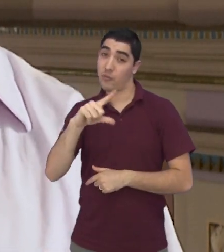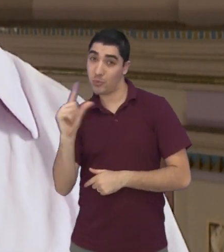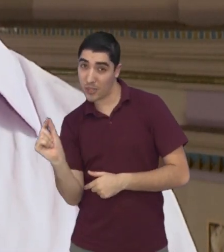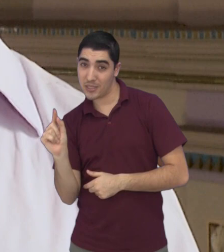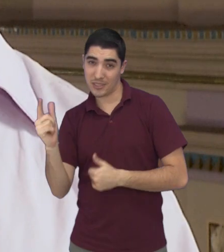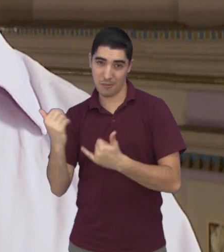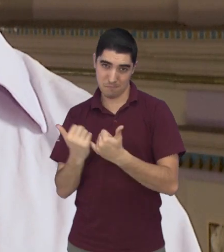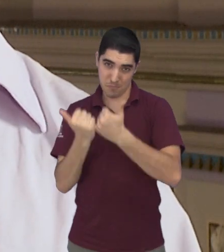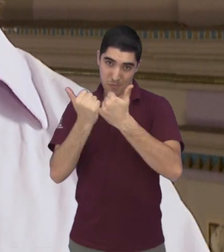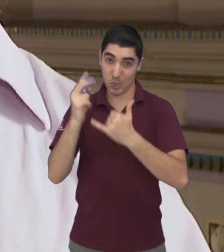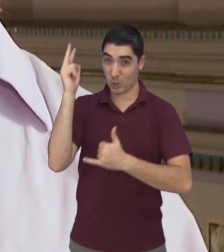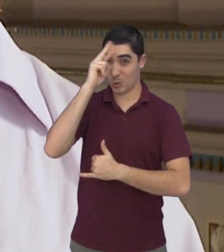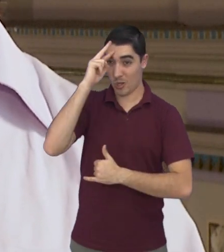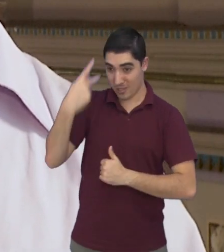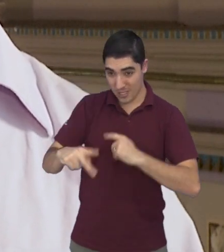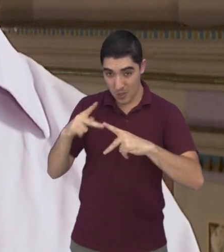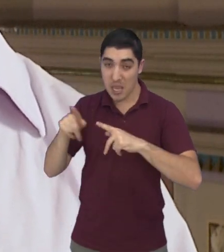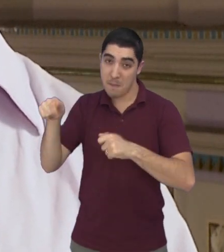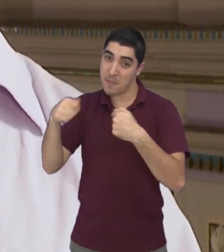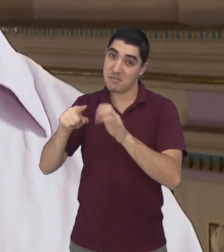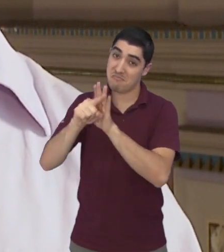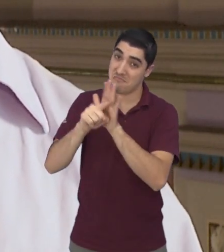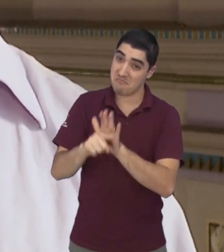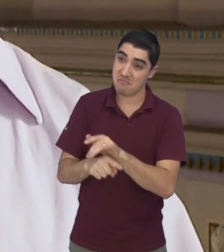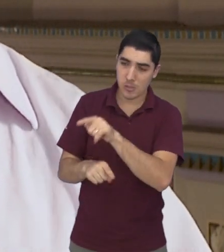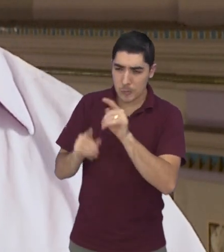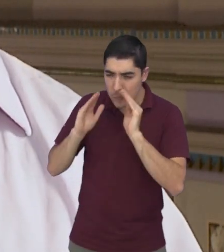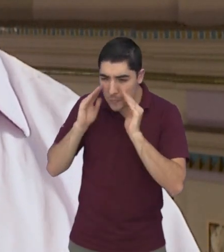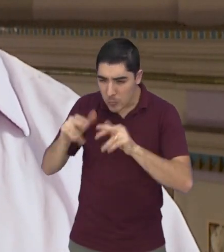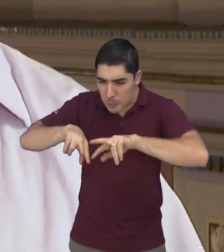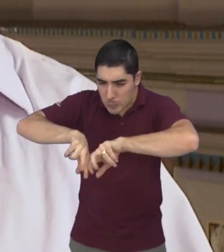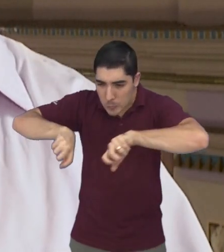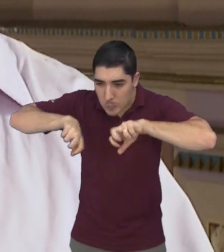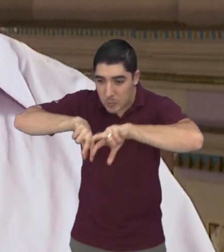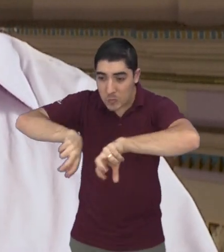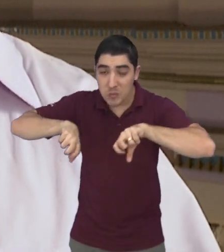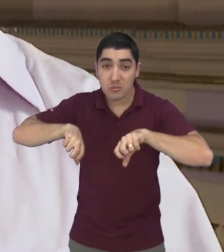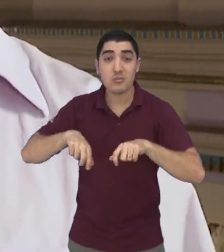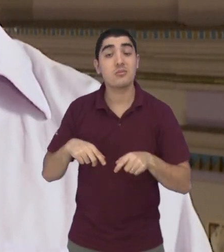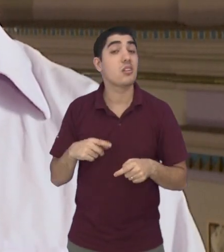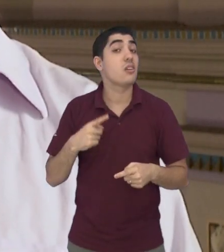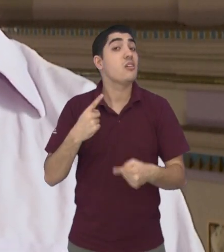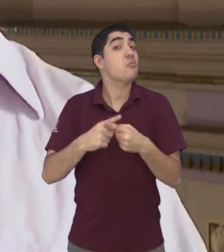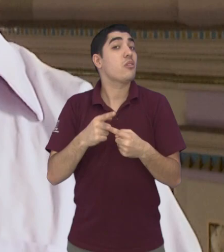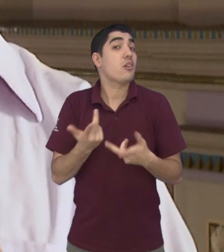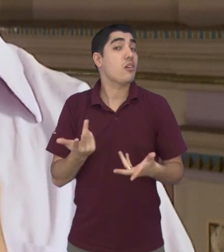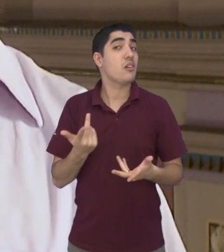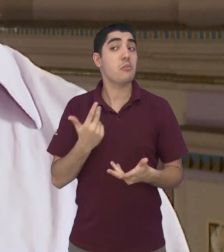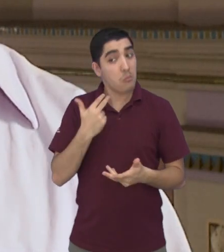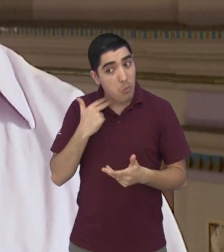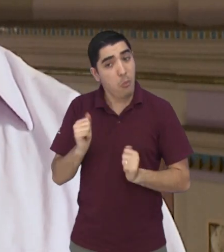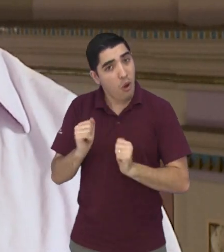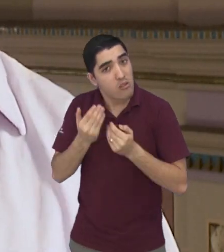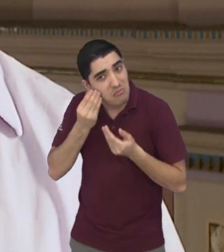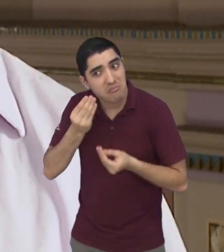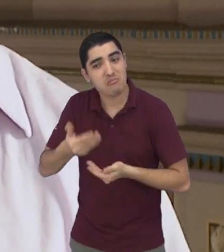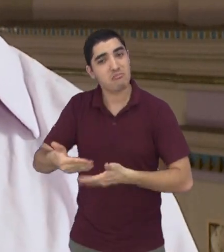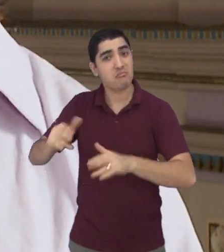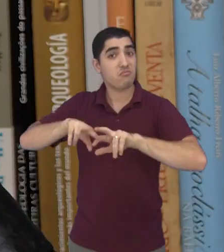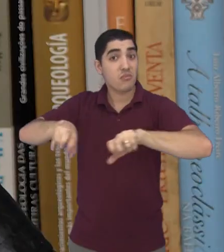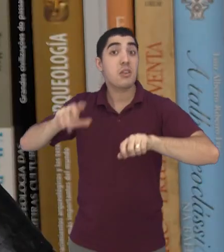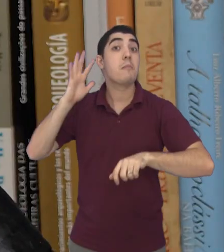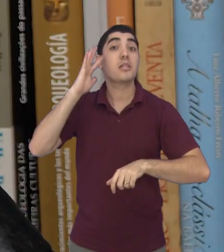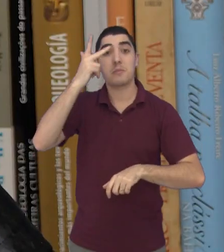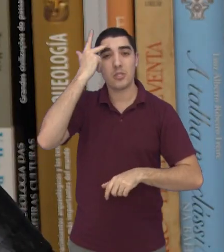se de fato haveria necessidade, talvez, por que não, poderia até aproveitar para fins